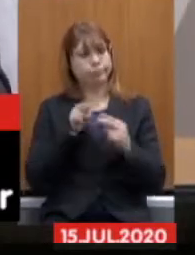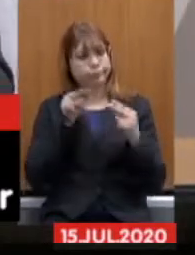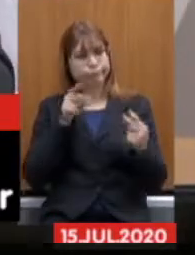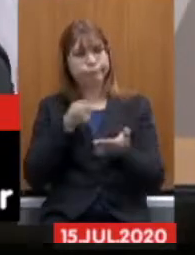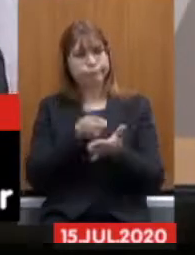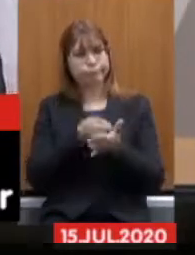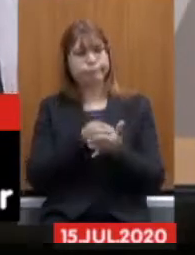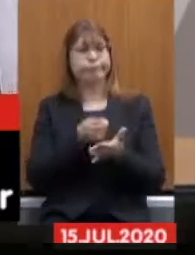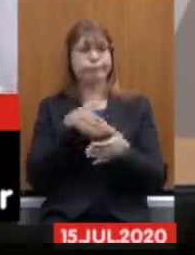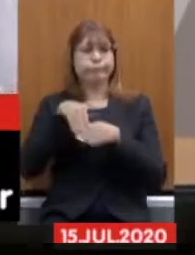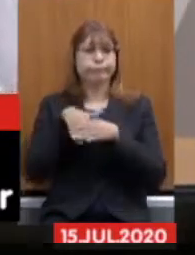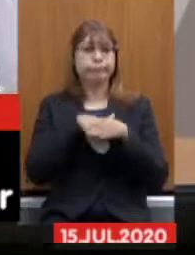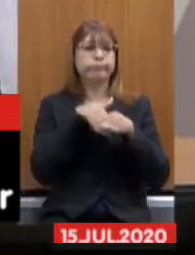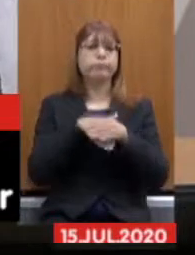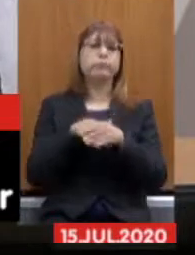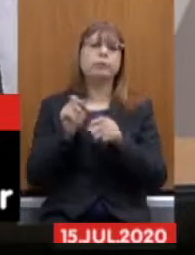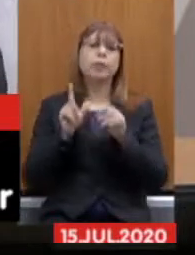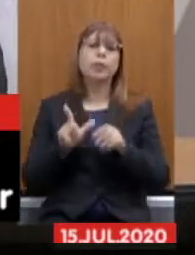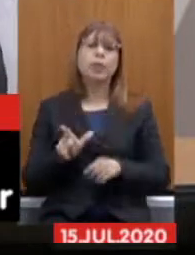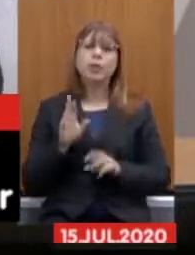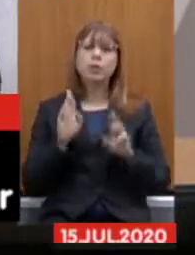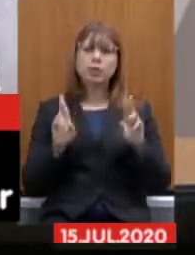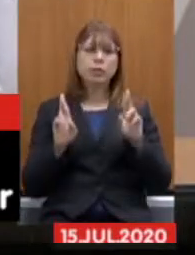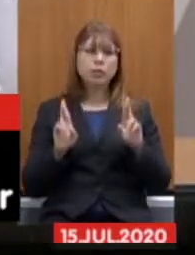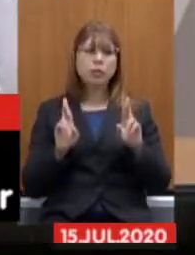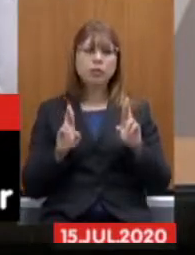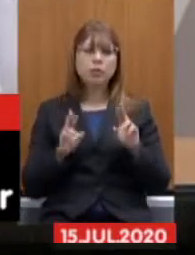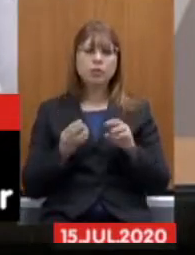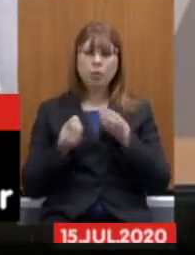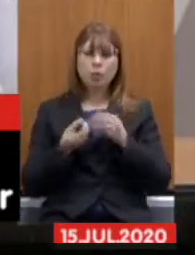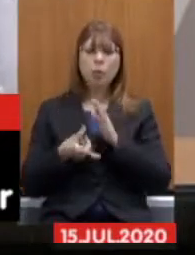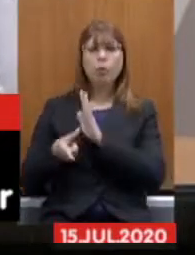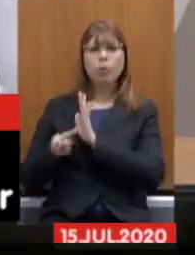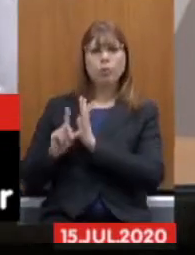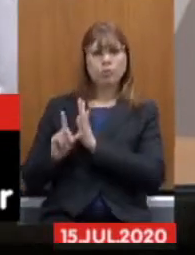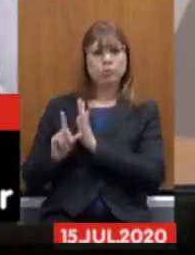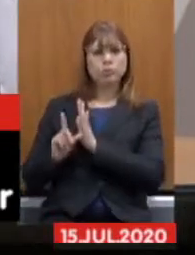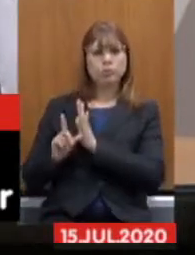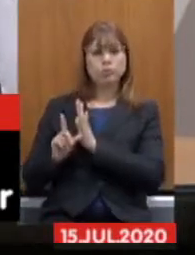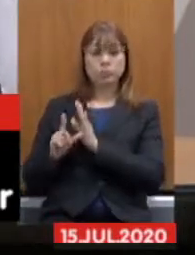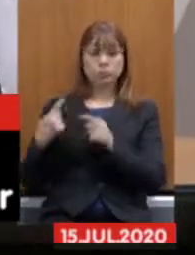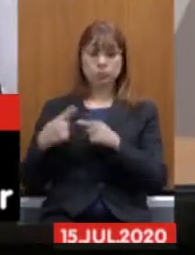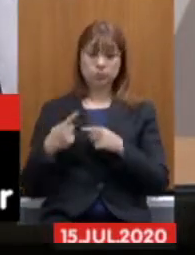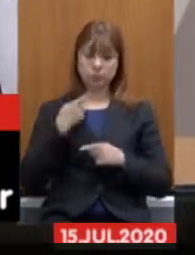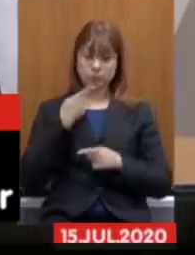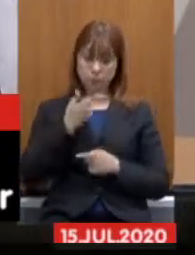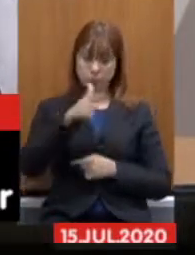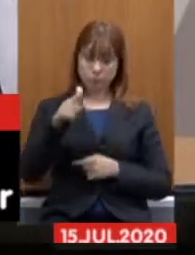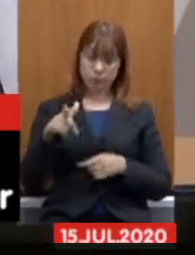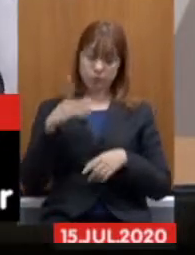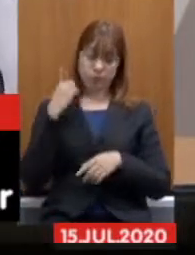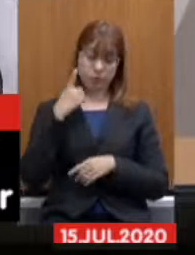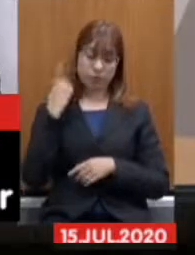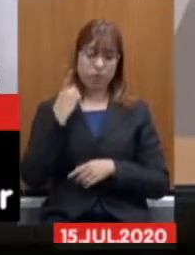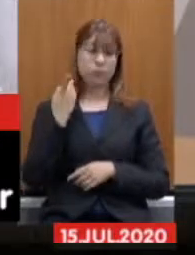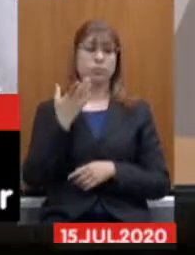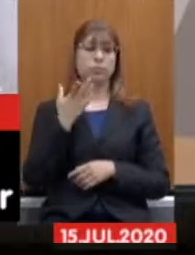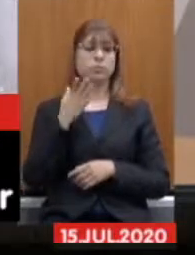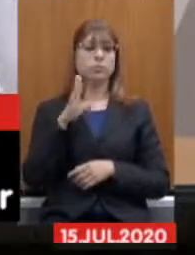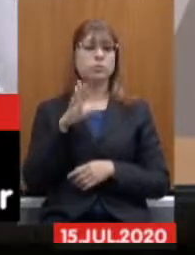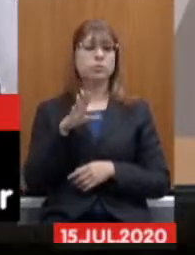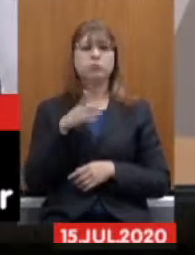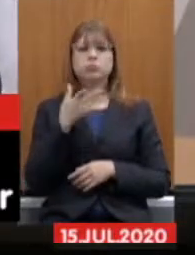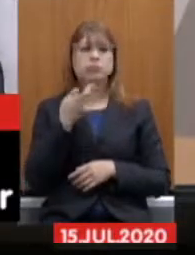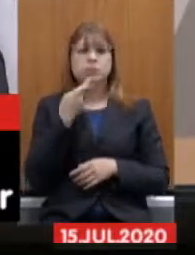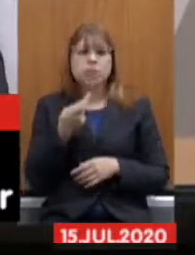quem são os relatores e como era antes quando falo que os demais deputados do seu ouvido é